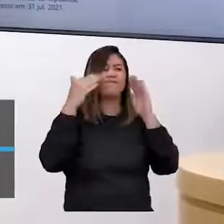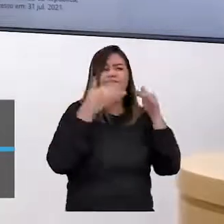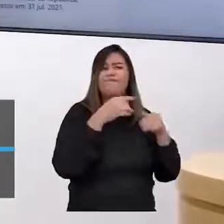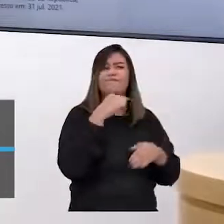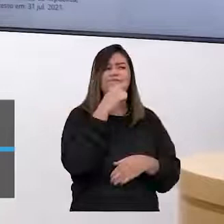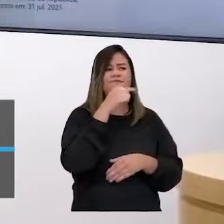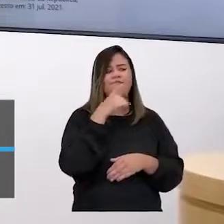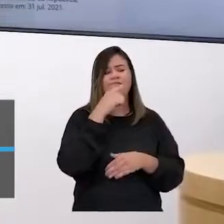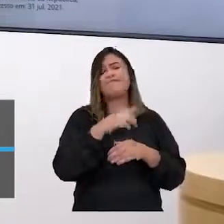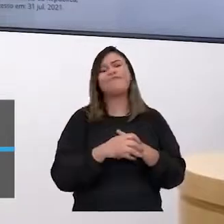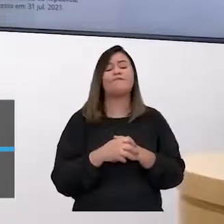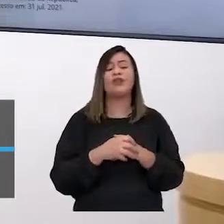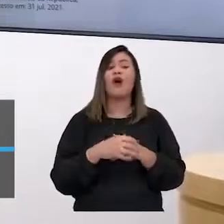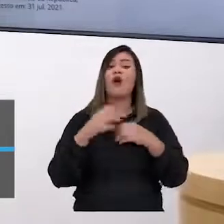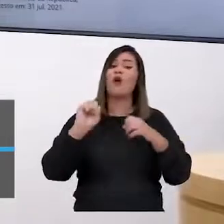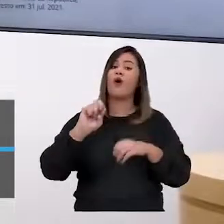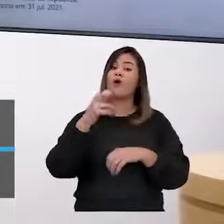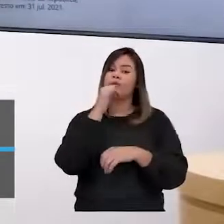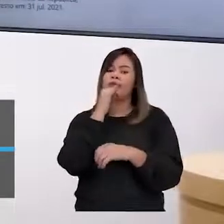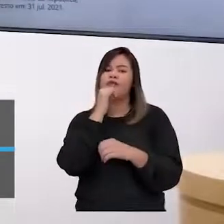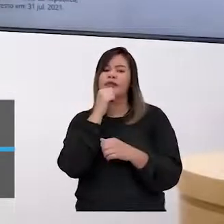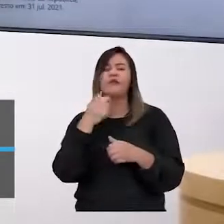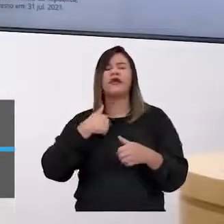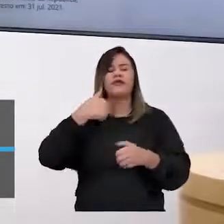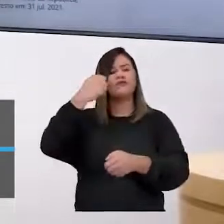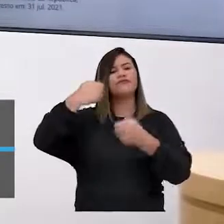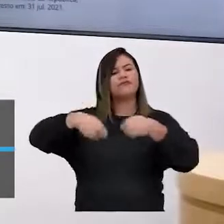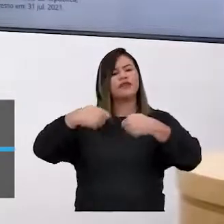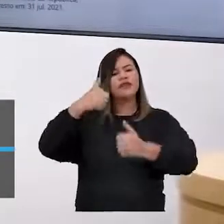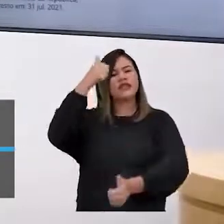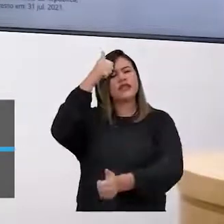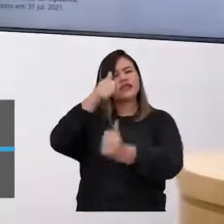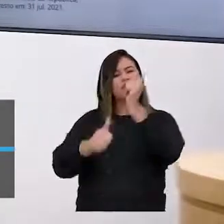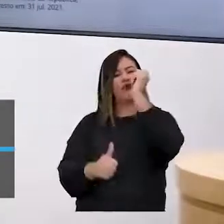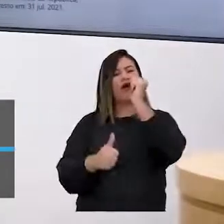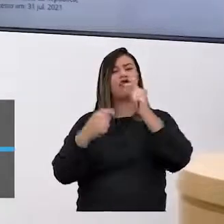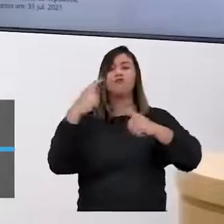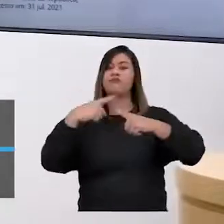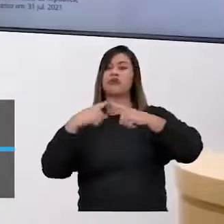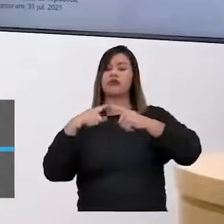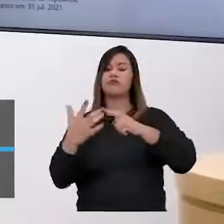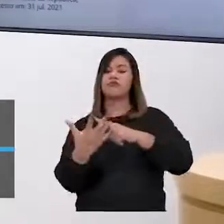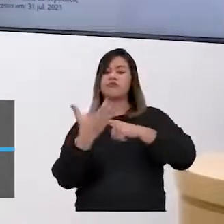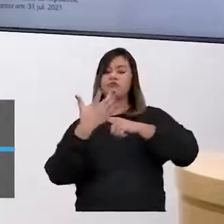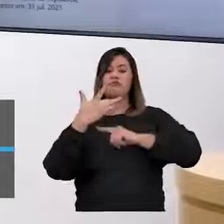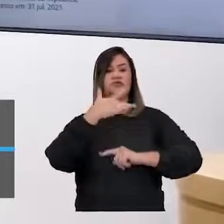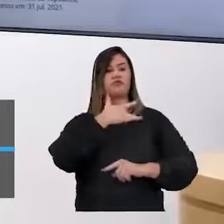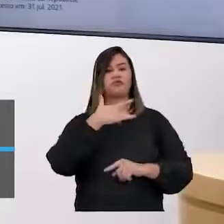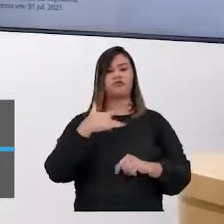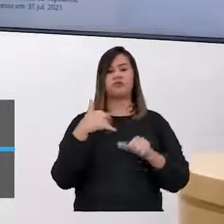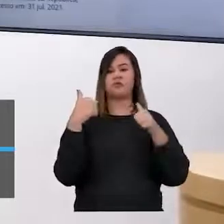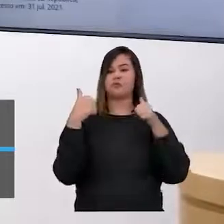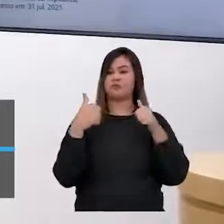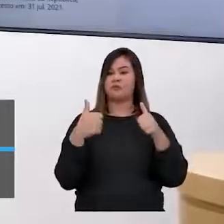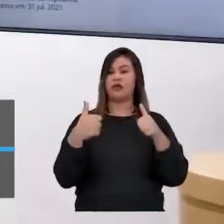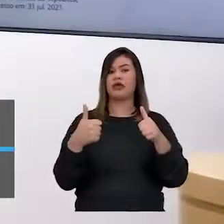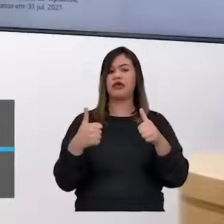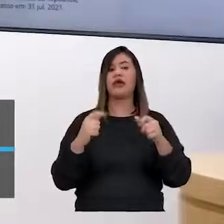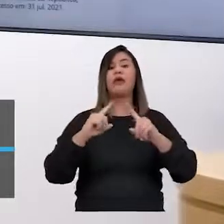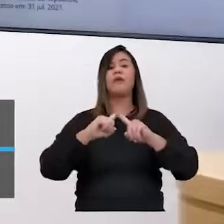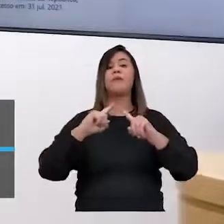muito praticar esportes, porque isso é bom para a minha saúde. Você consegue